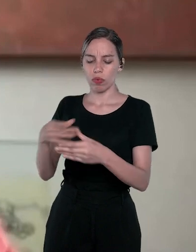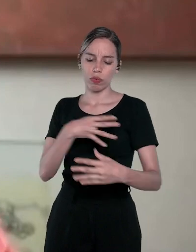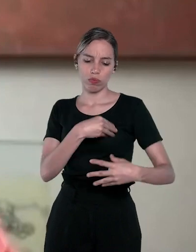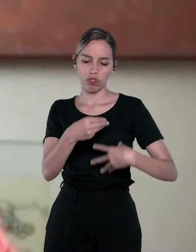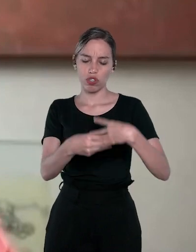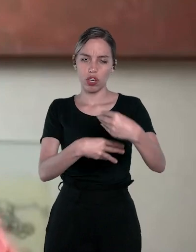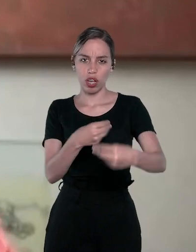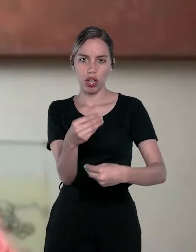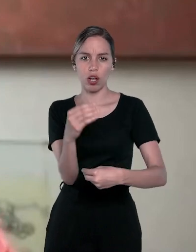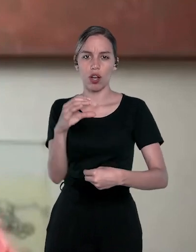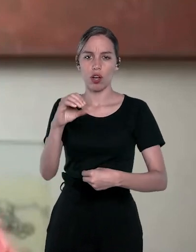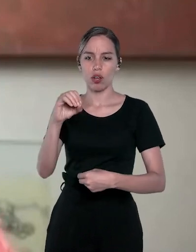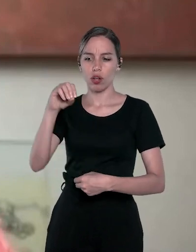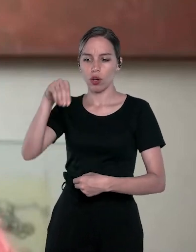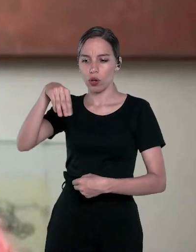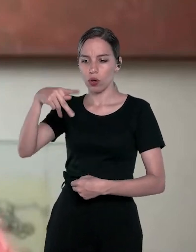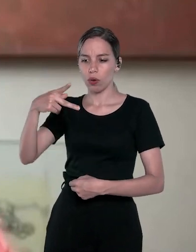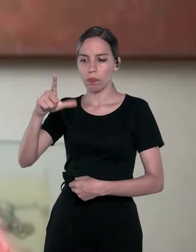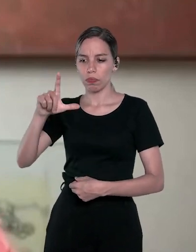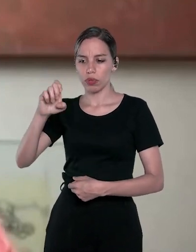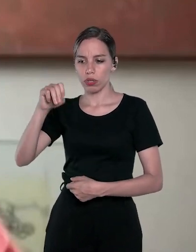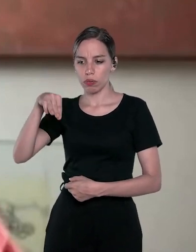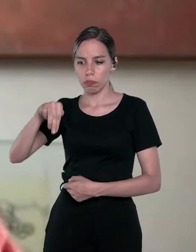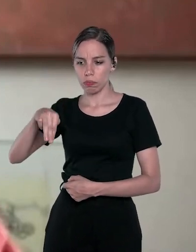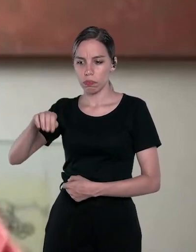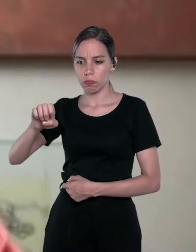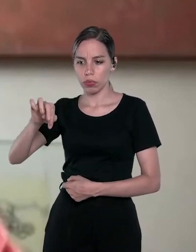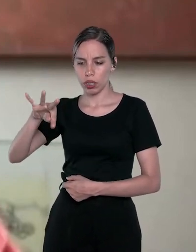formado aí por Silviano Santiago,